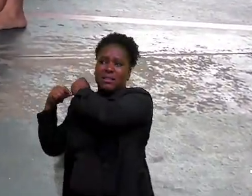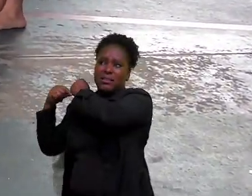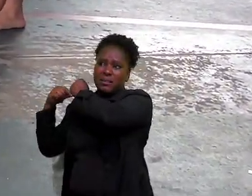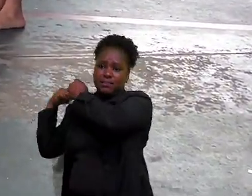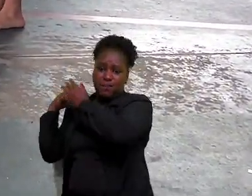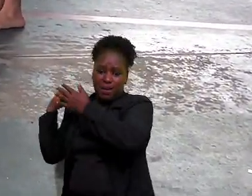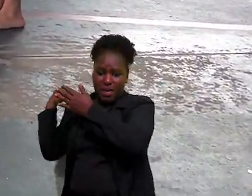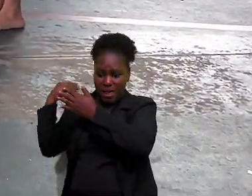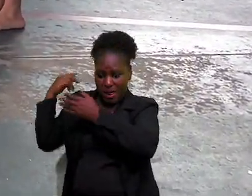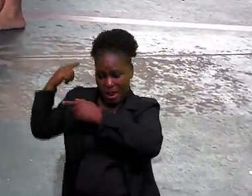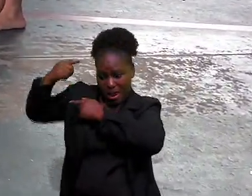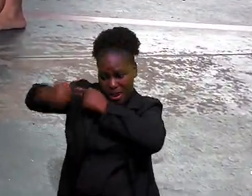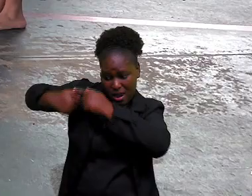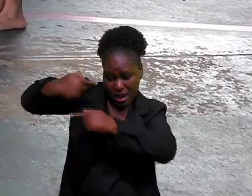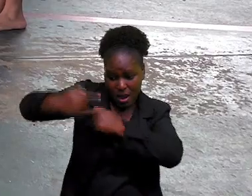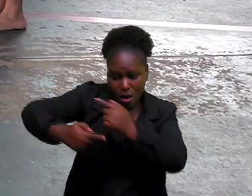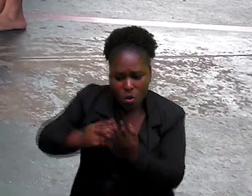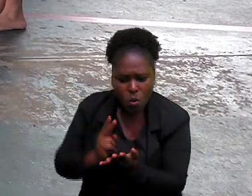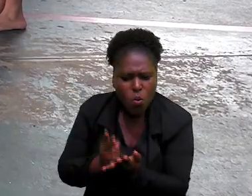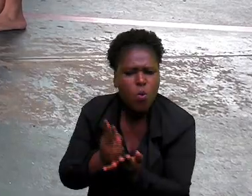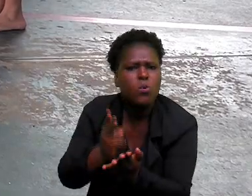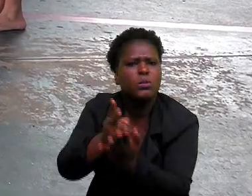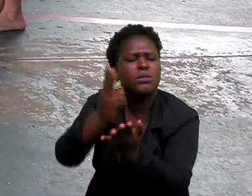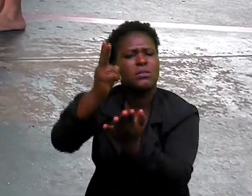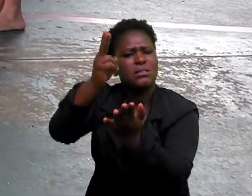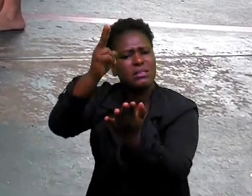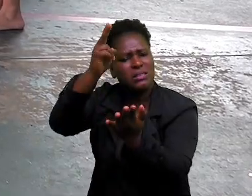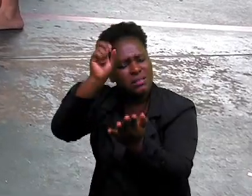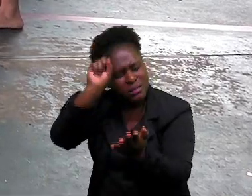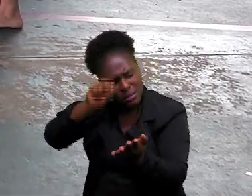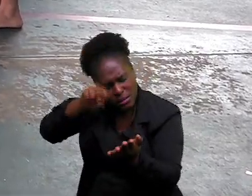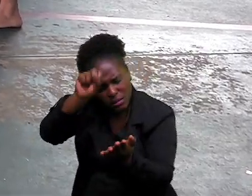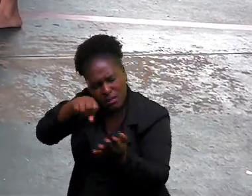herança se mantém.